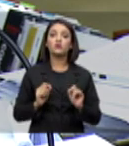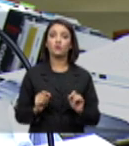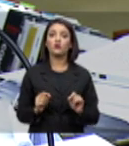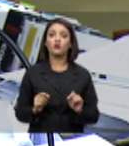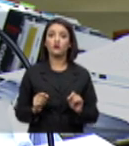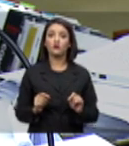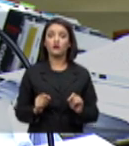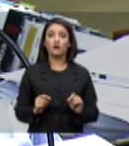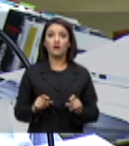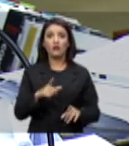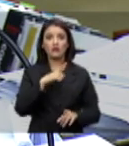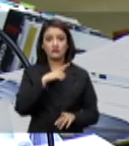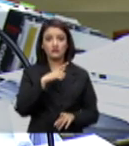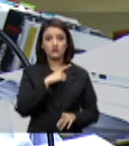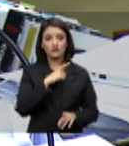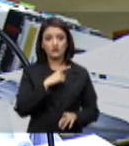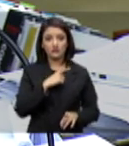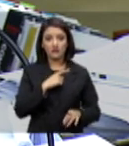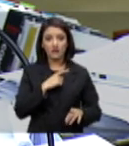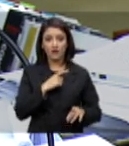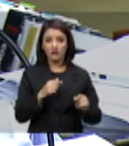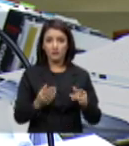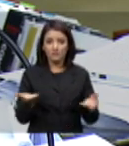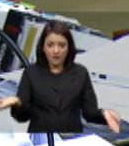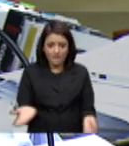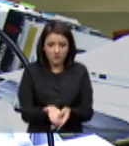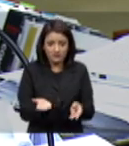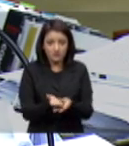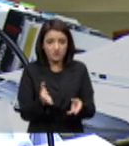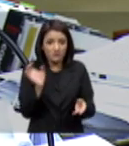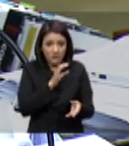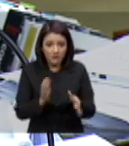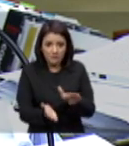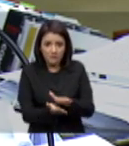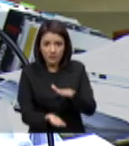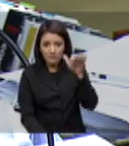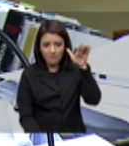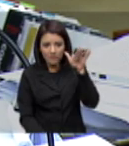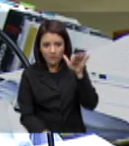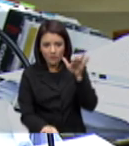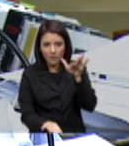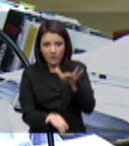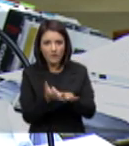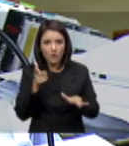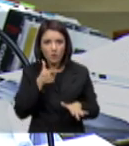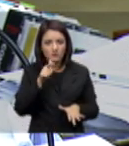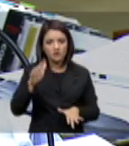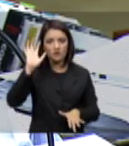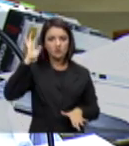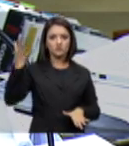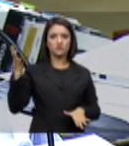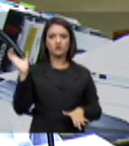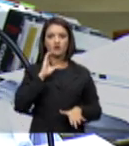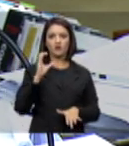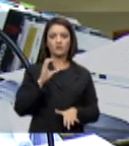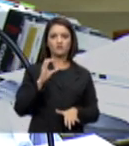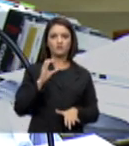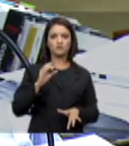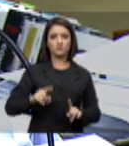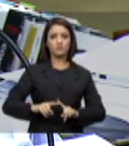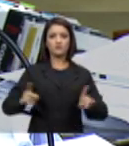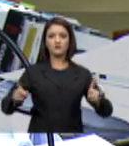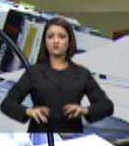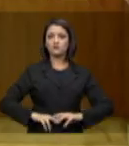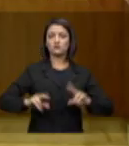mutirão é com os requisitos mais é do objeto da arguição